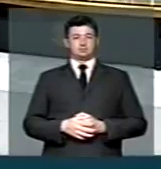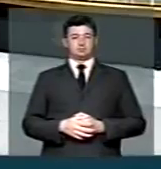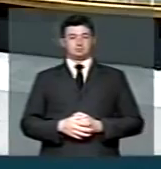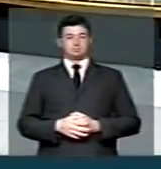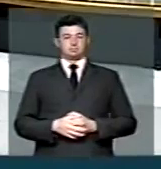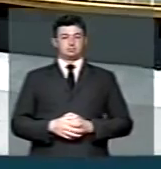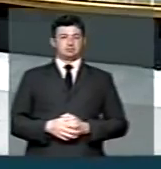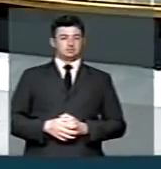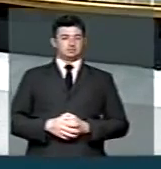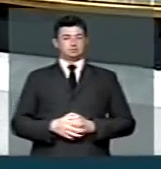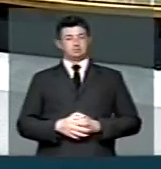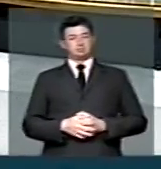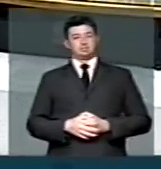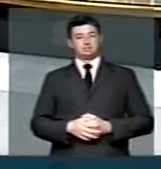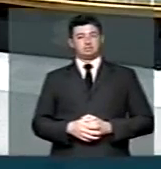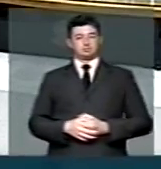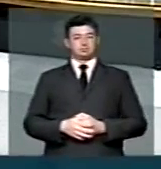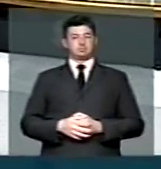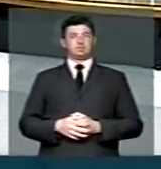aquele dia lá. O que você achou?